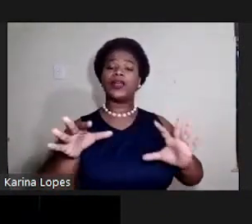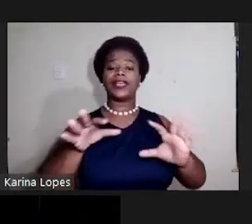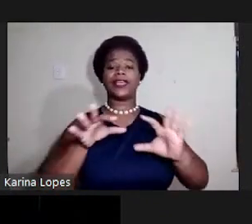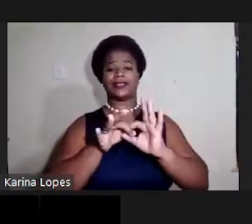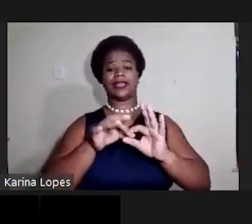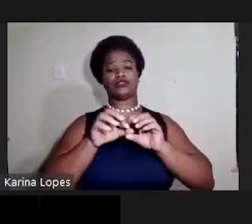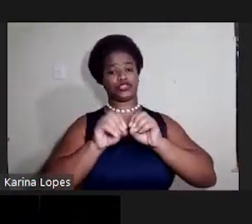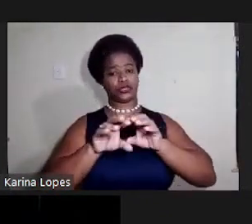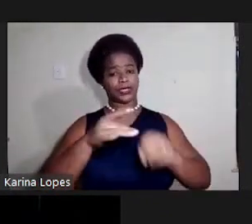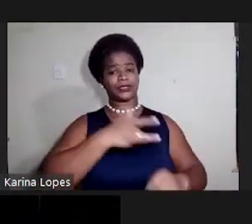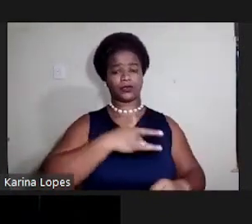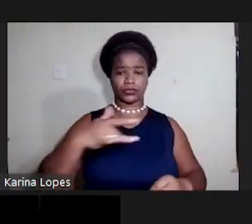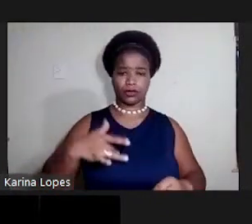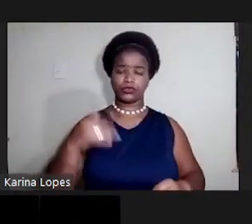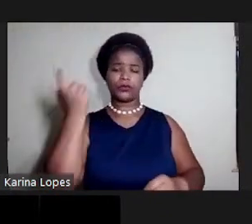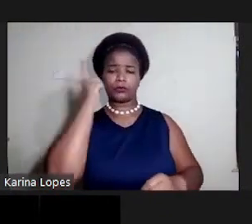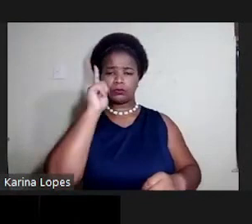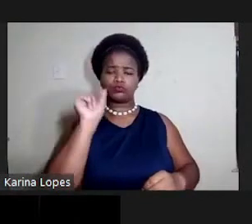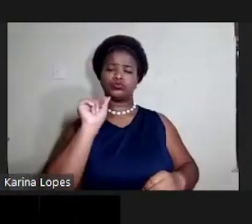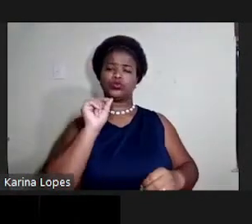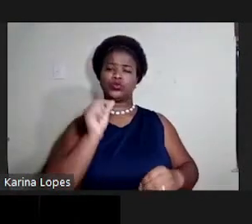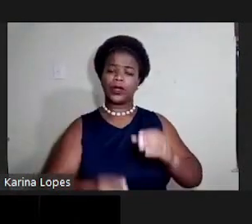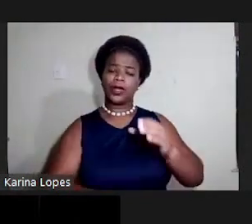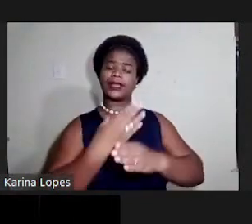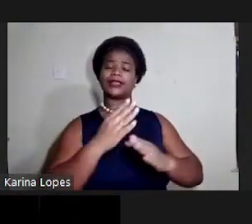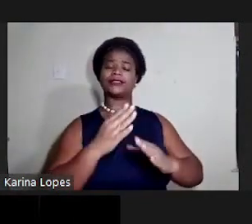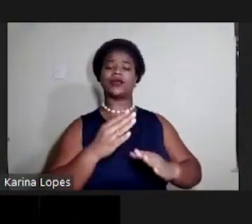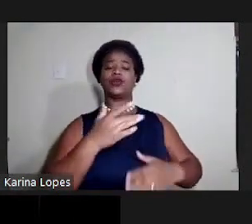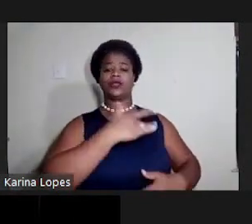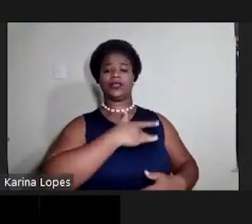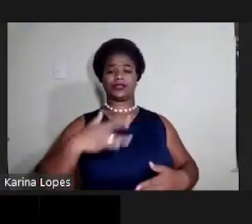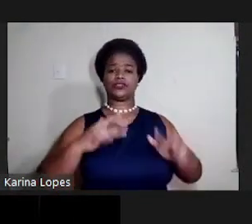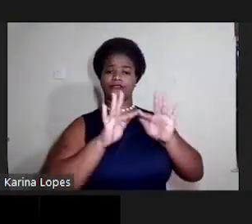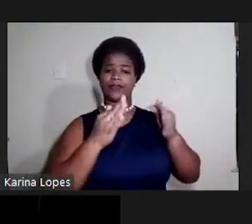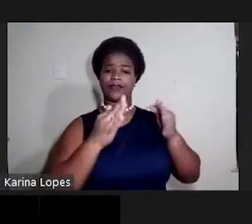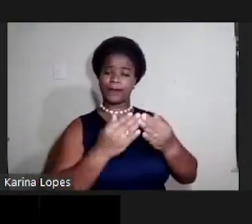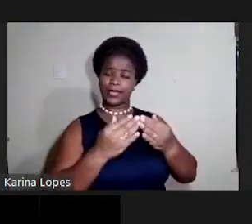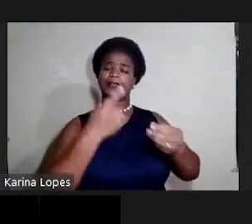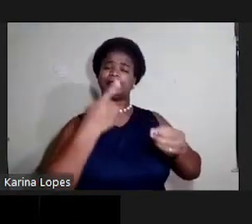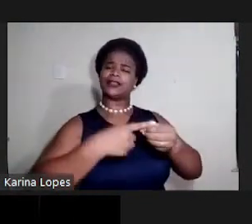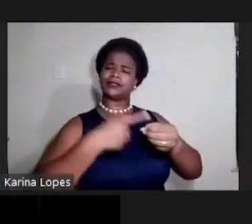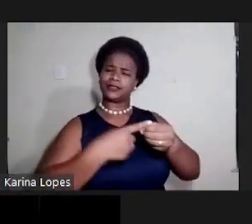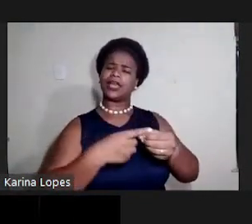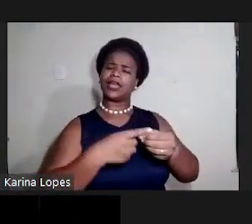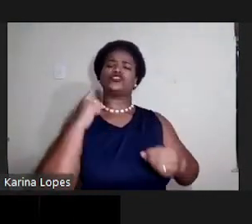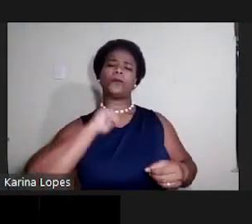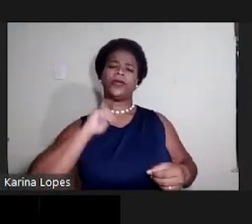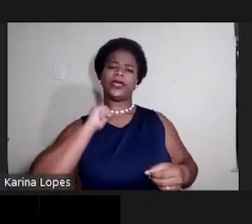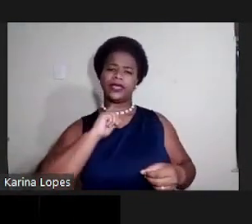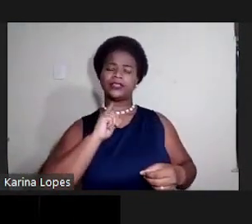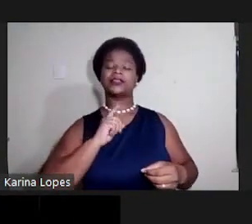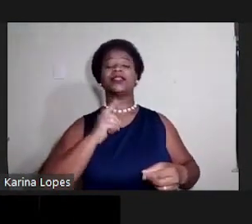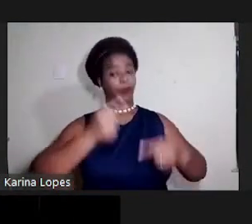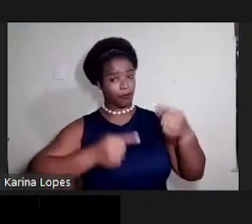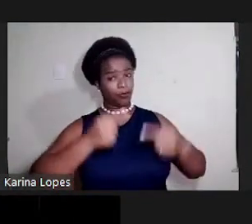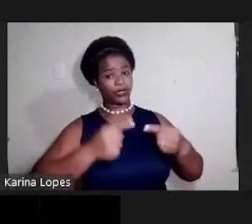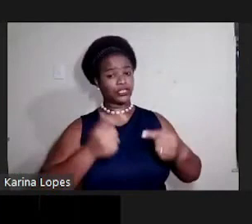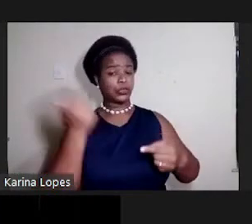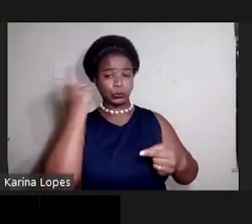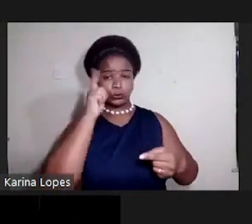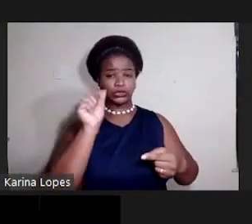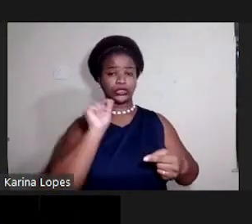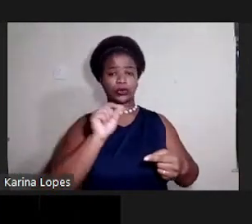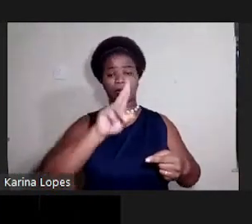implantação do então Programa da Saúde da Família no interior mineiro, política esta que permitiu ao Hospital Universitário ser referência na região.